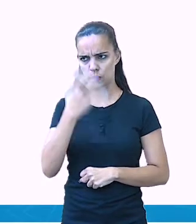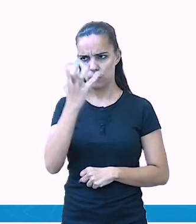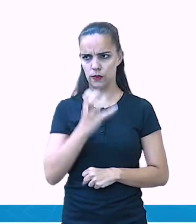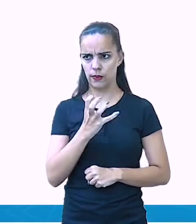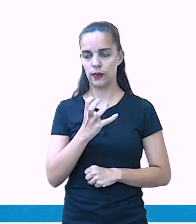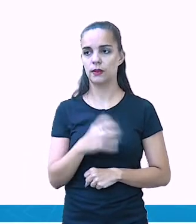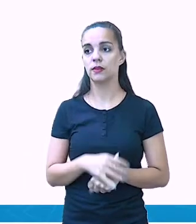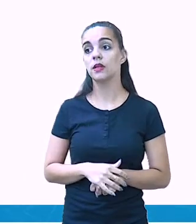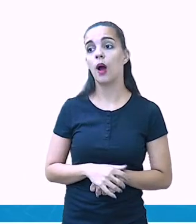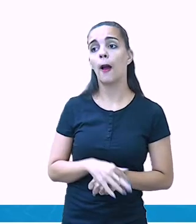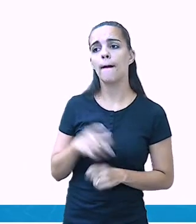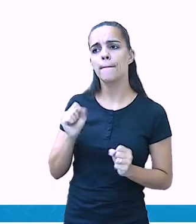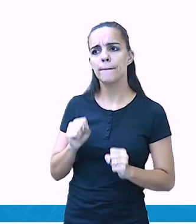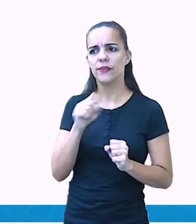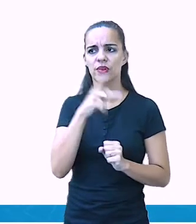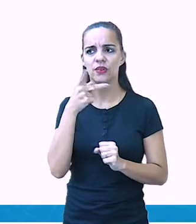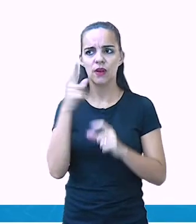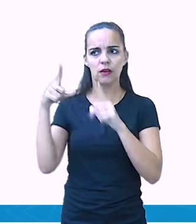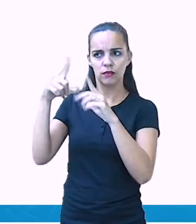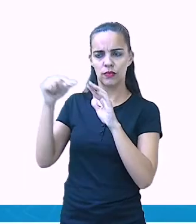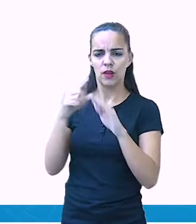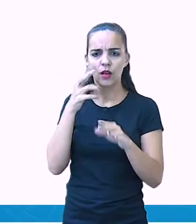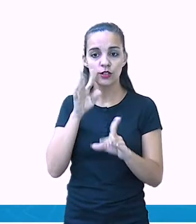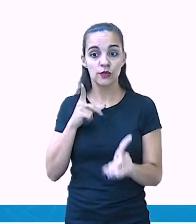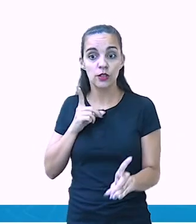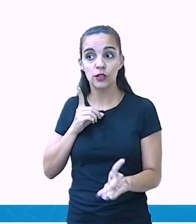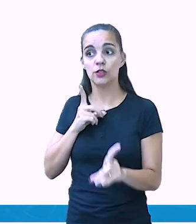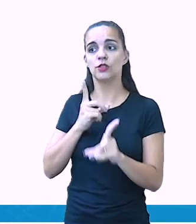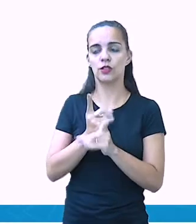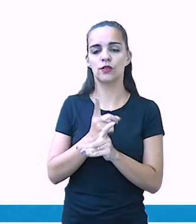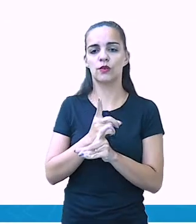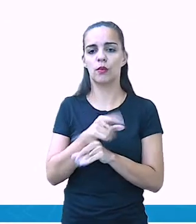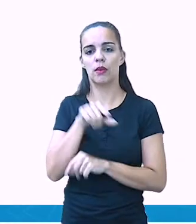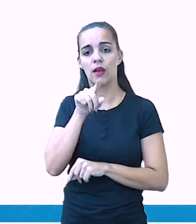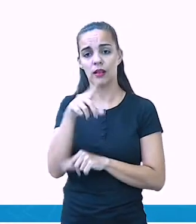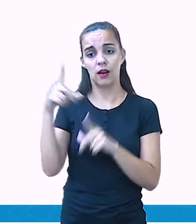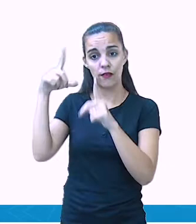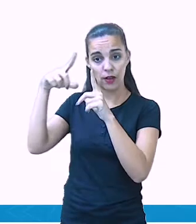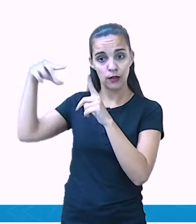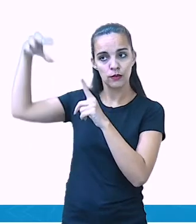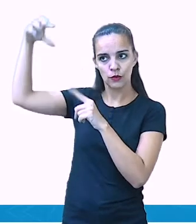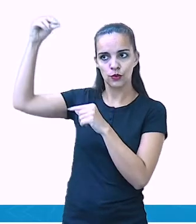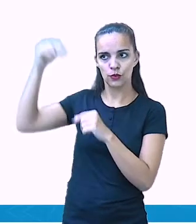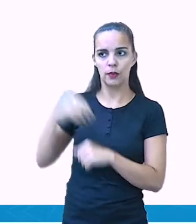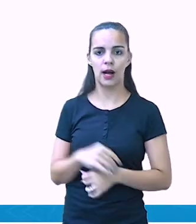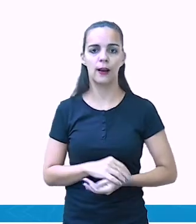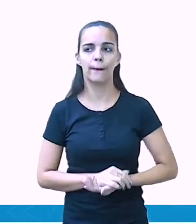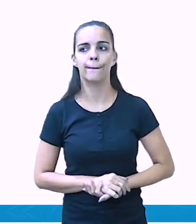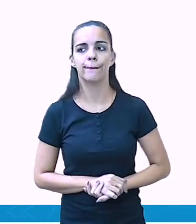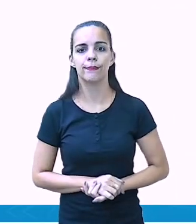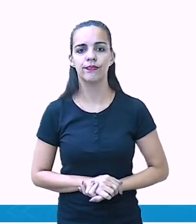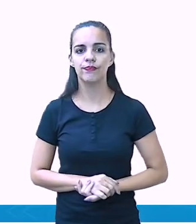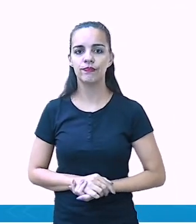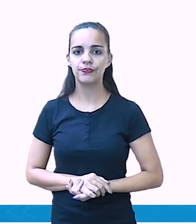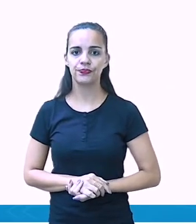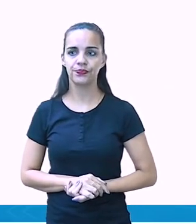dela é o que também vai nos ajudar nessa leitura da história em quadrinhos.